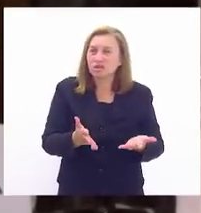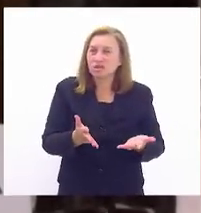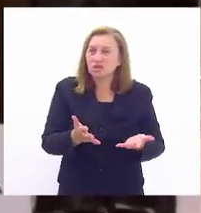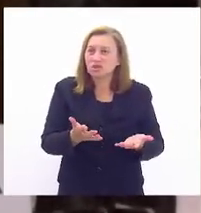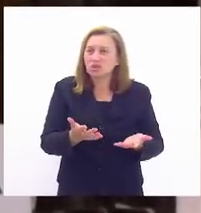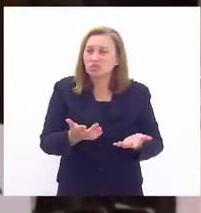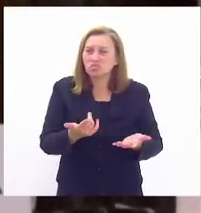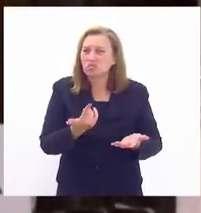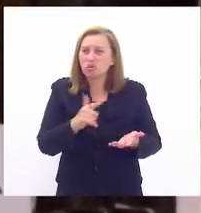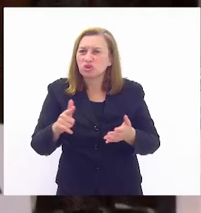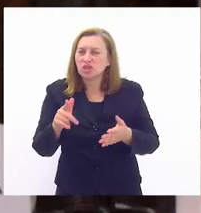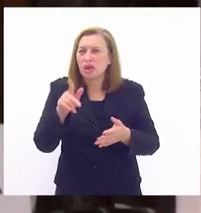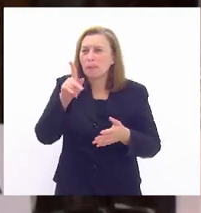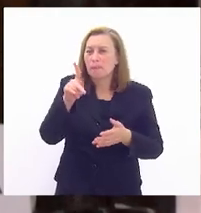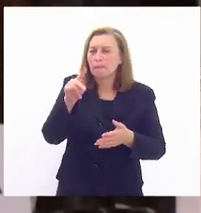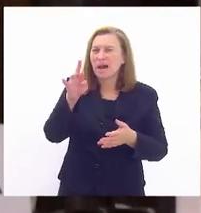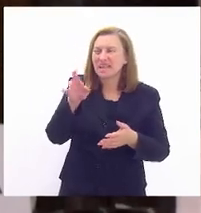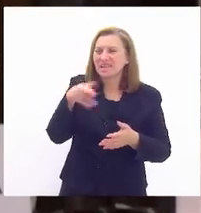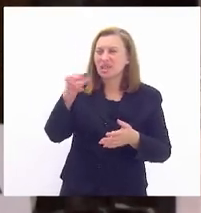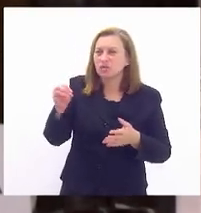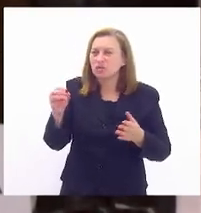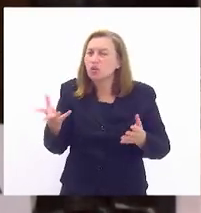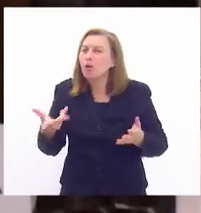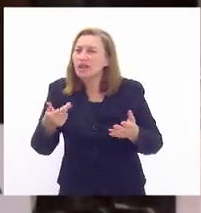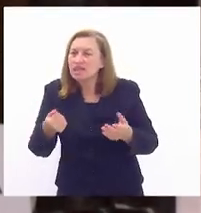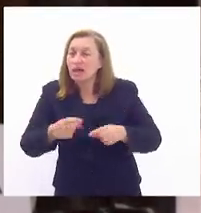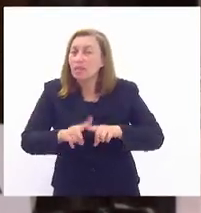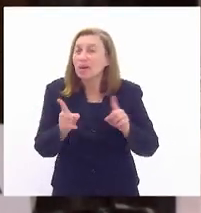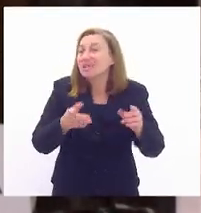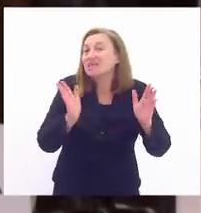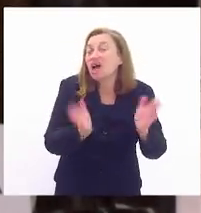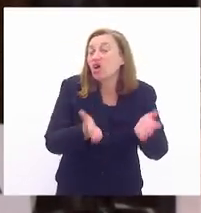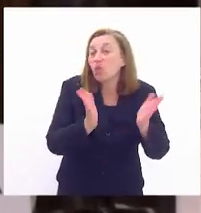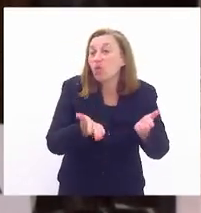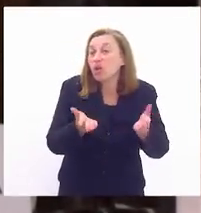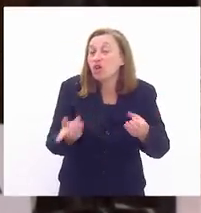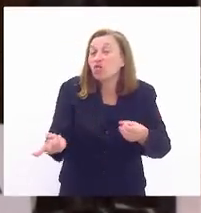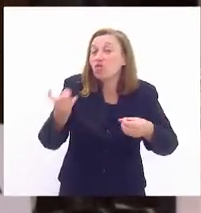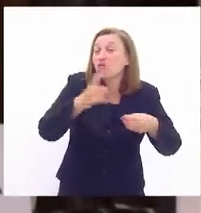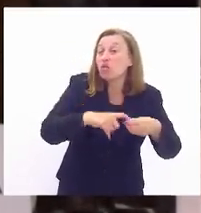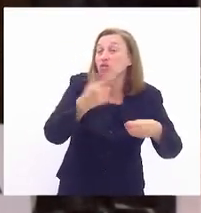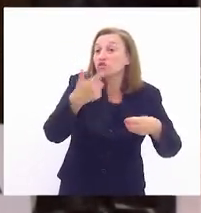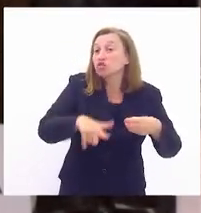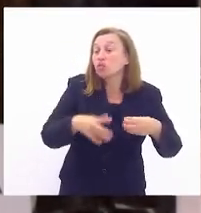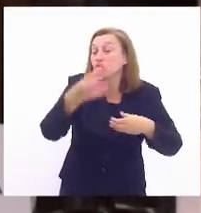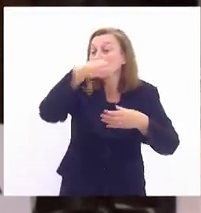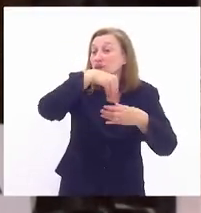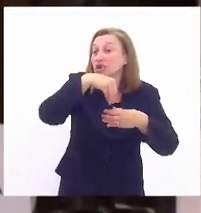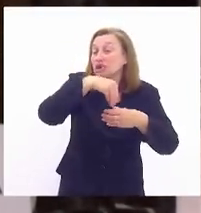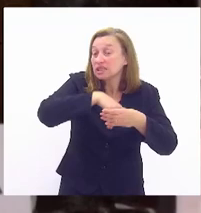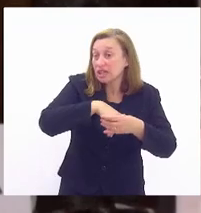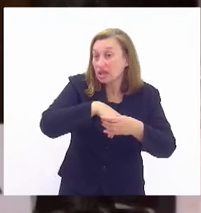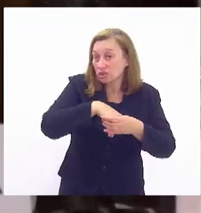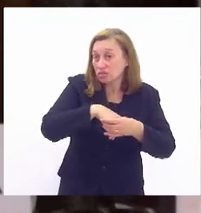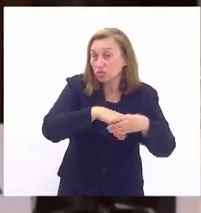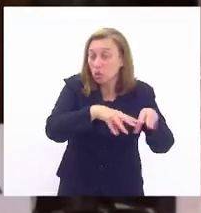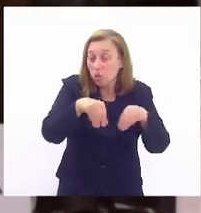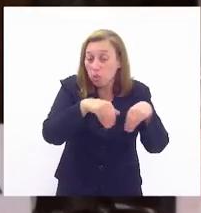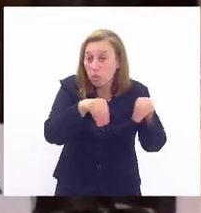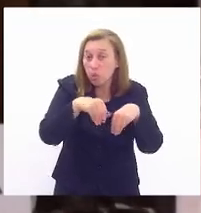nenhum padrão de qualidade para isso. E agora ela volta a fazer dentro desse decreto que está sendo